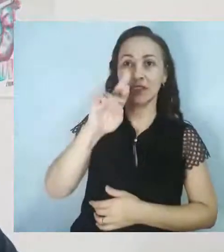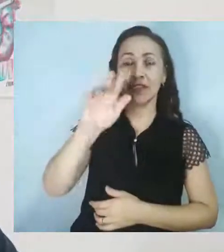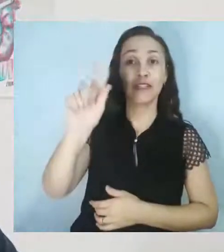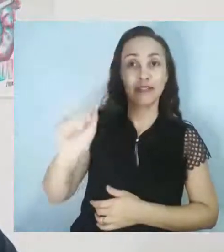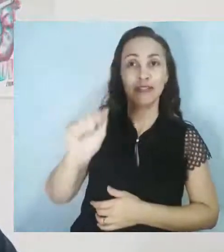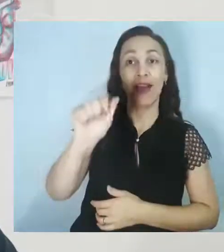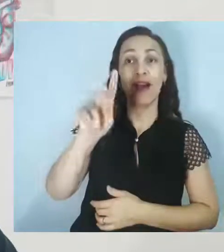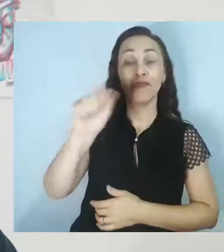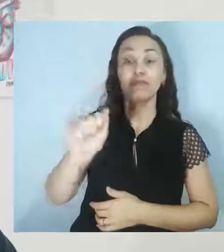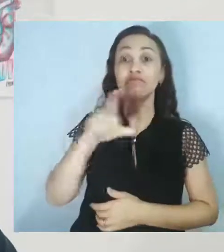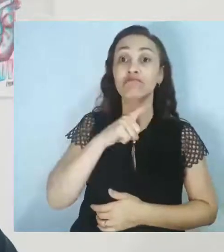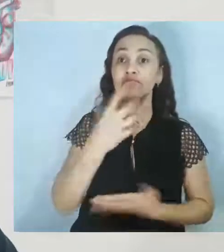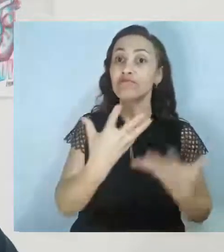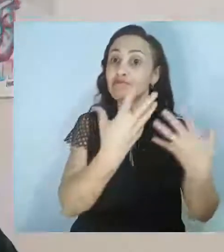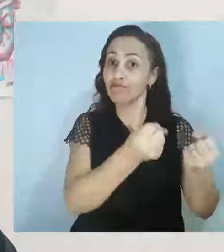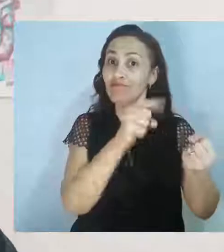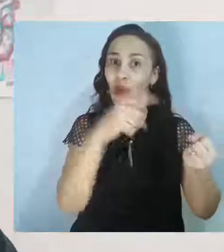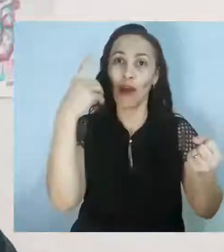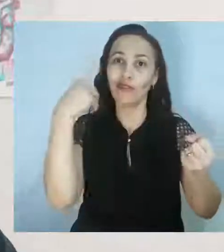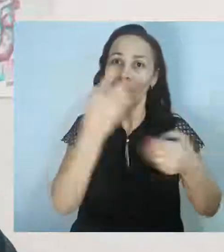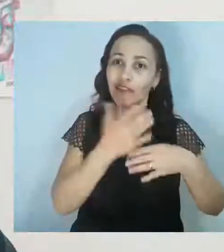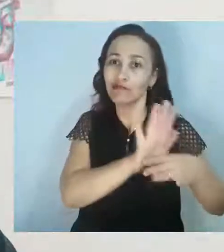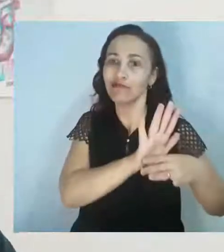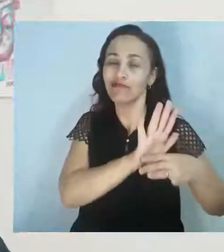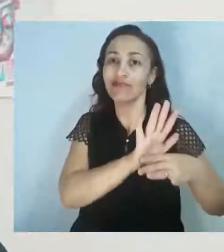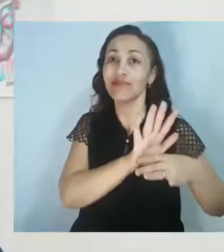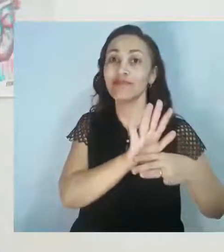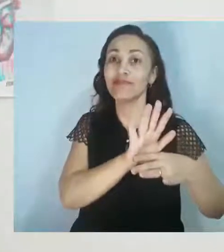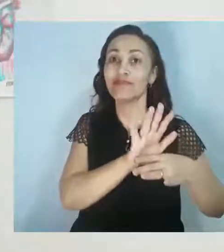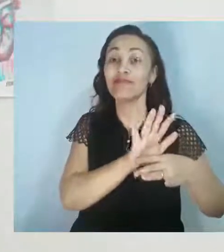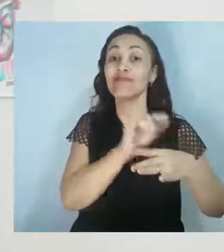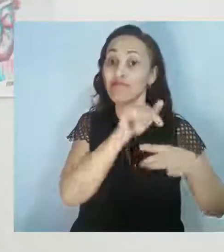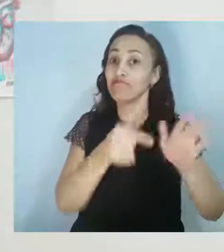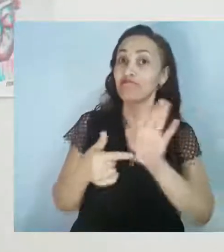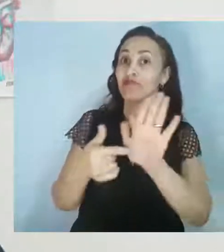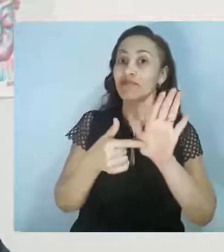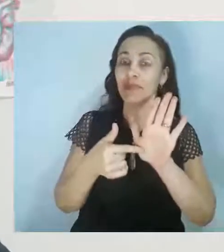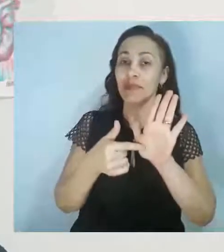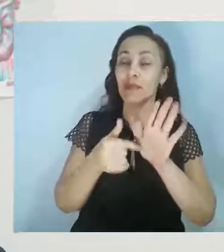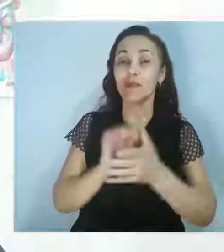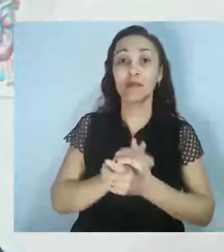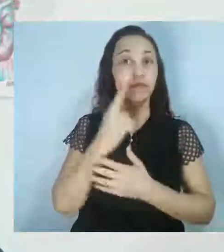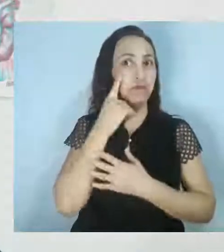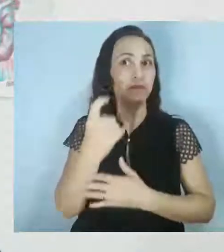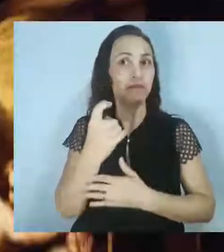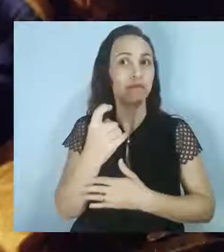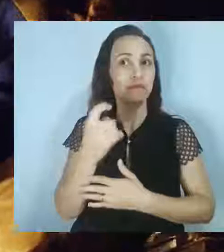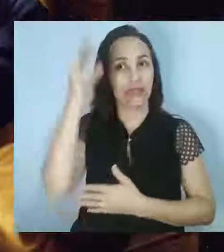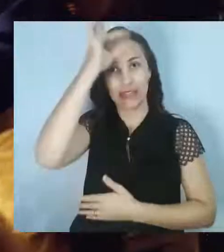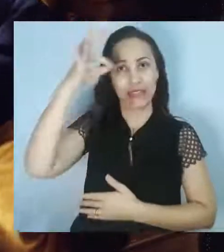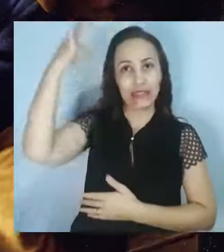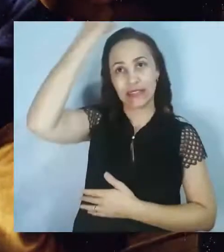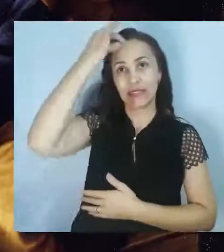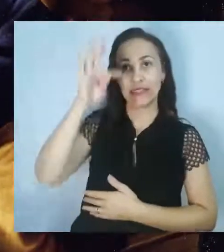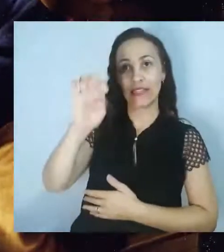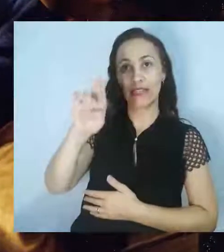advogado intercessor e o recomendou. É uma coisa interessante porque Santa Teresa de Ávila, ela diz